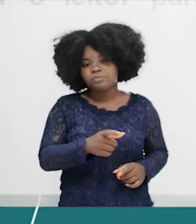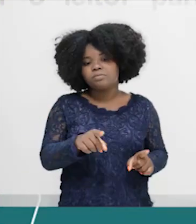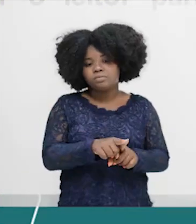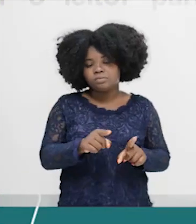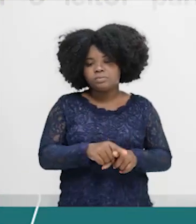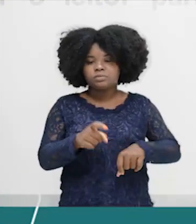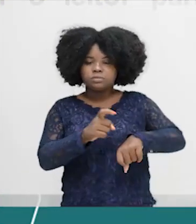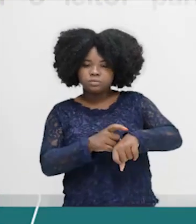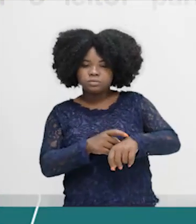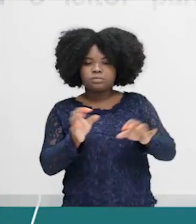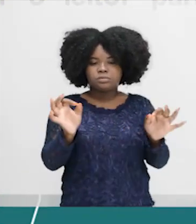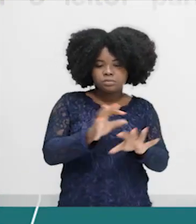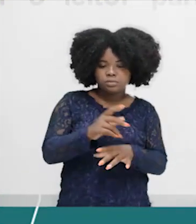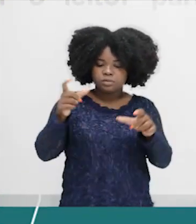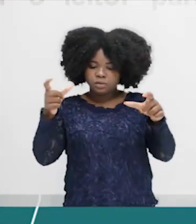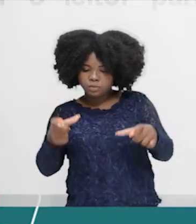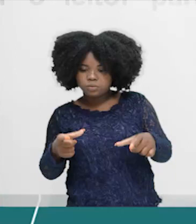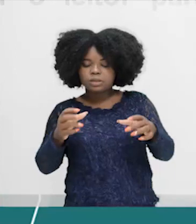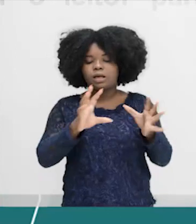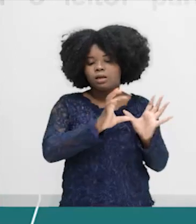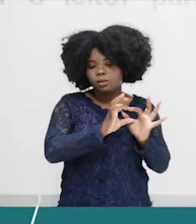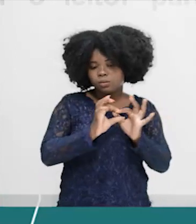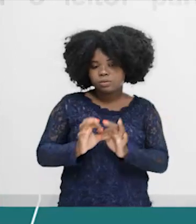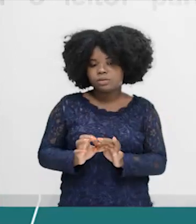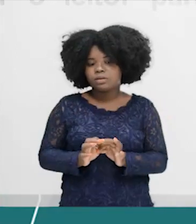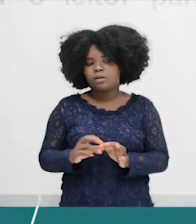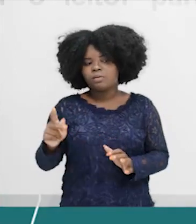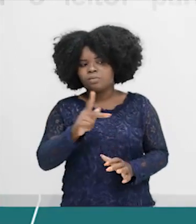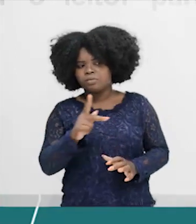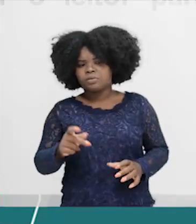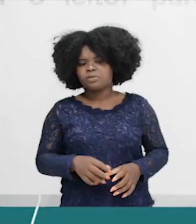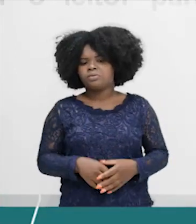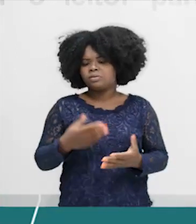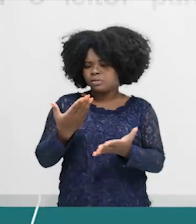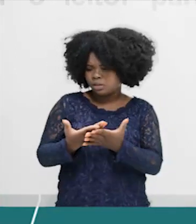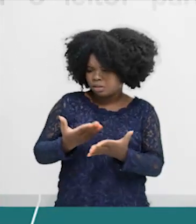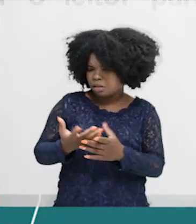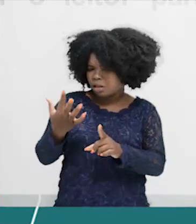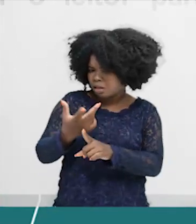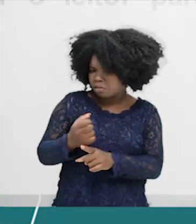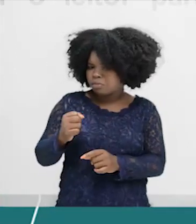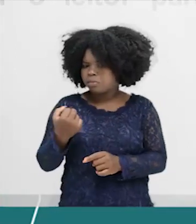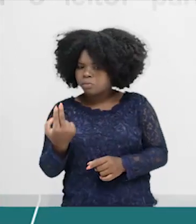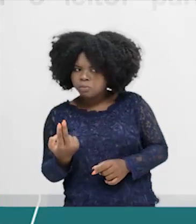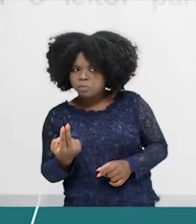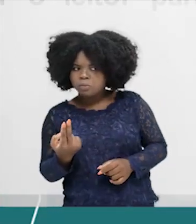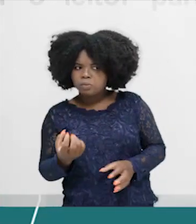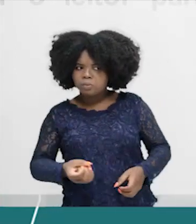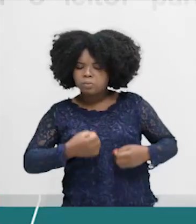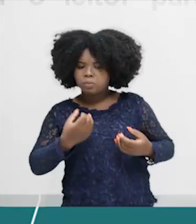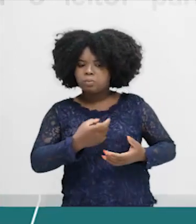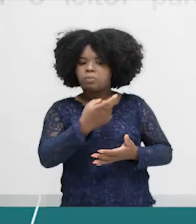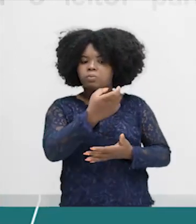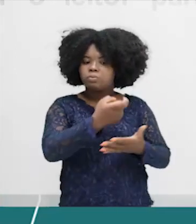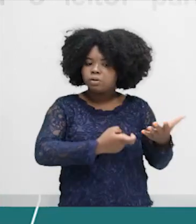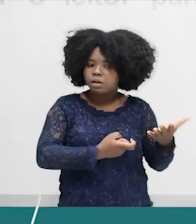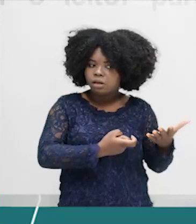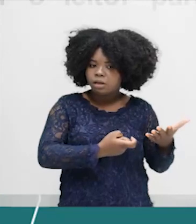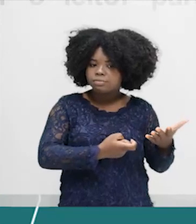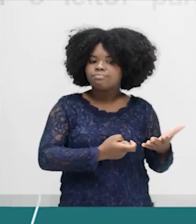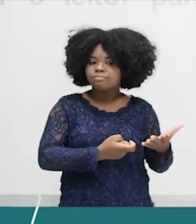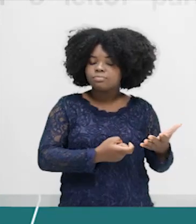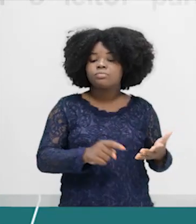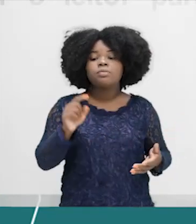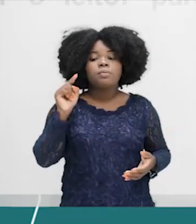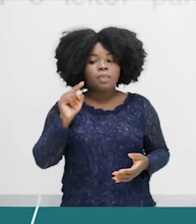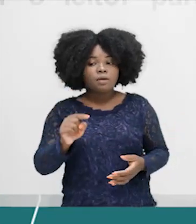tempo, desfecho, lugar, contexto. Peraí, o senhor está dando aula de arte ou o senhor está dando aula de produção textual? Para você ter uma noção